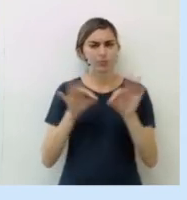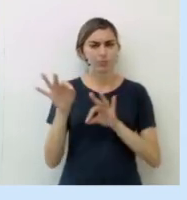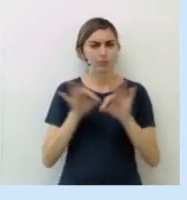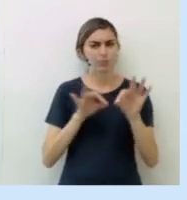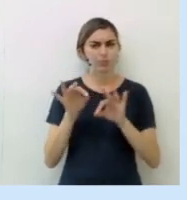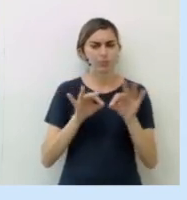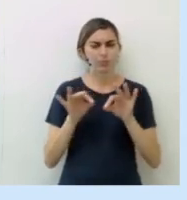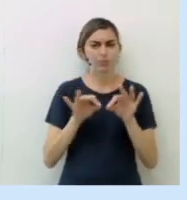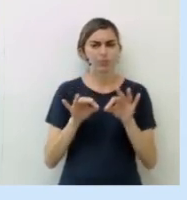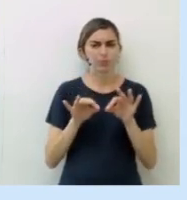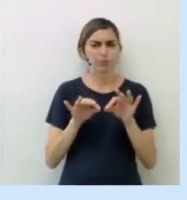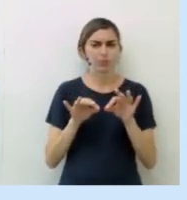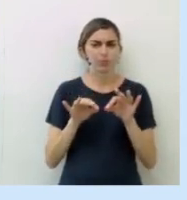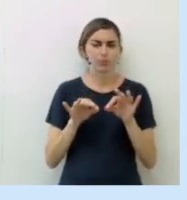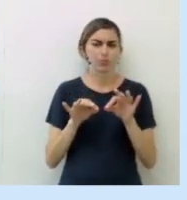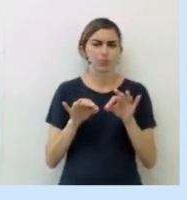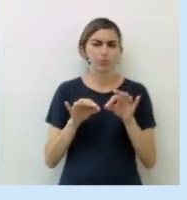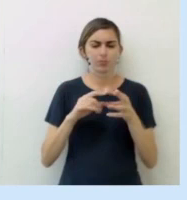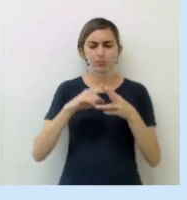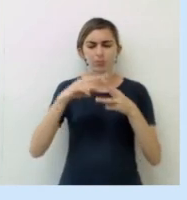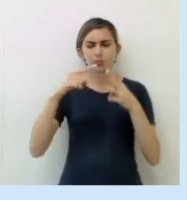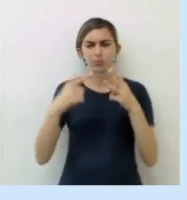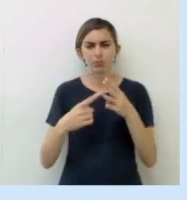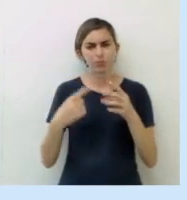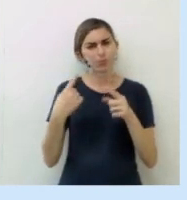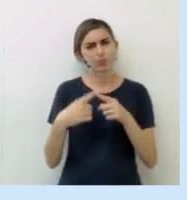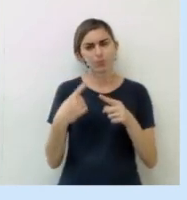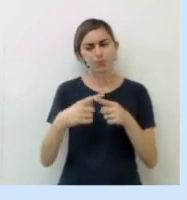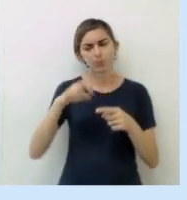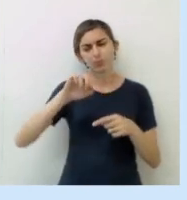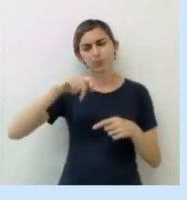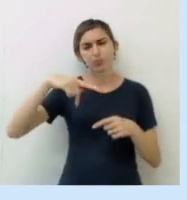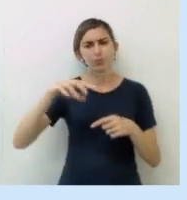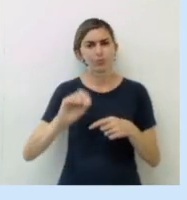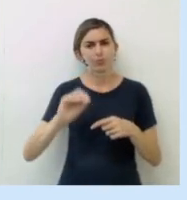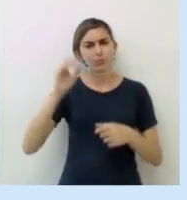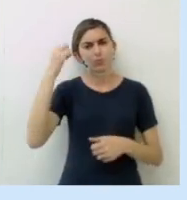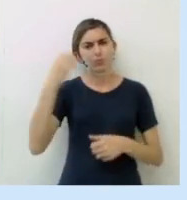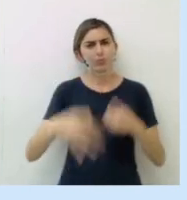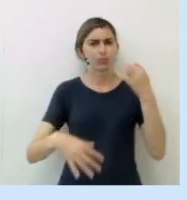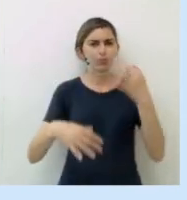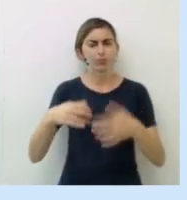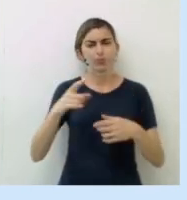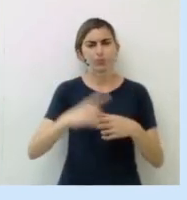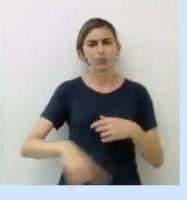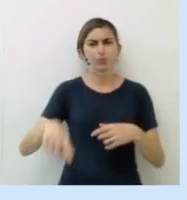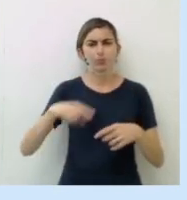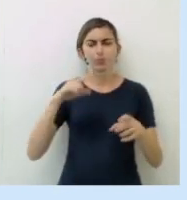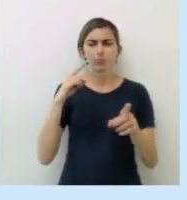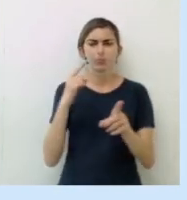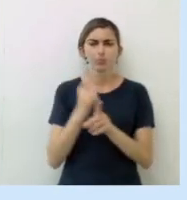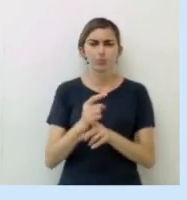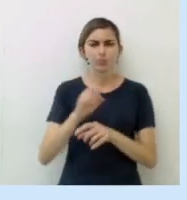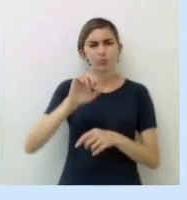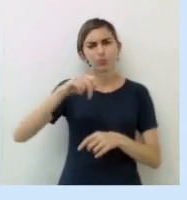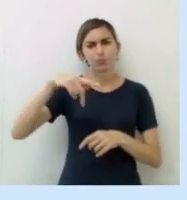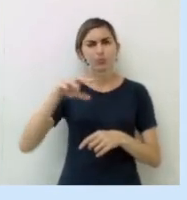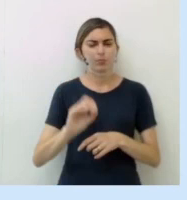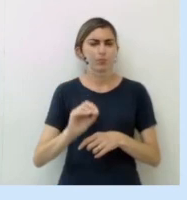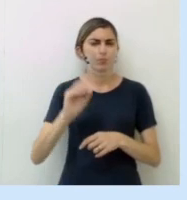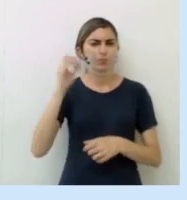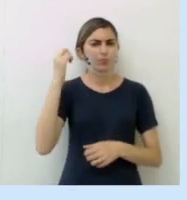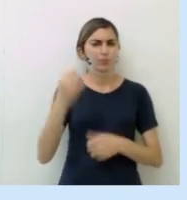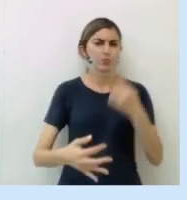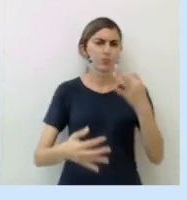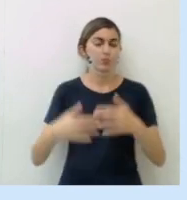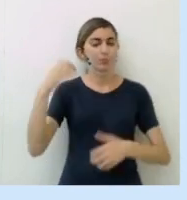organização, certo? Essa organização em três, porque seria épico, narrativo, nós vamos encontrar o seguinte: épico, narrativo